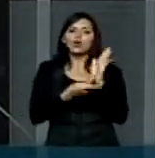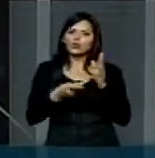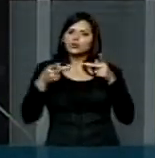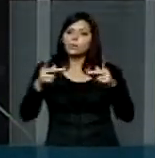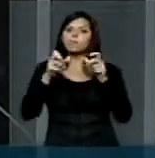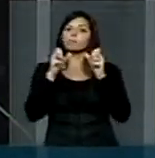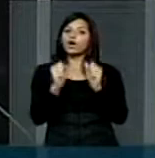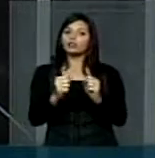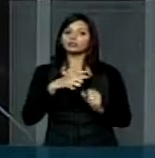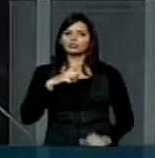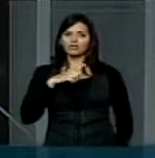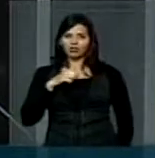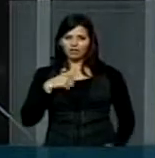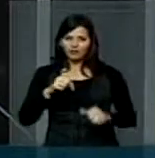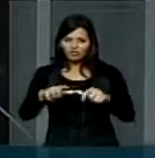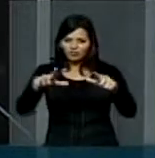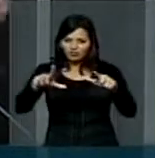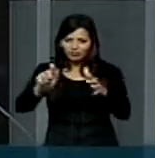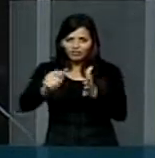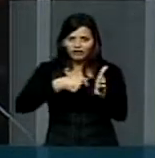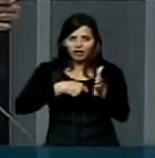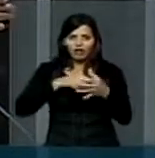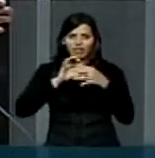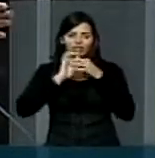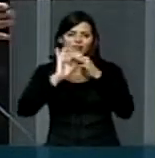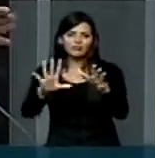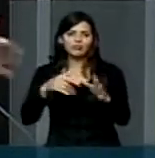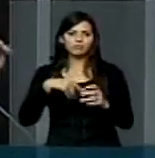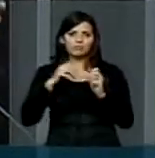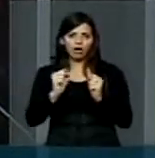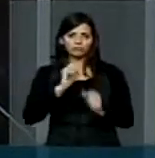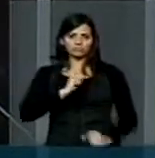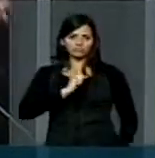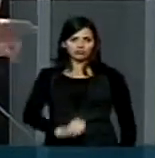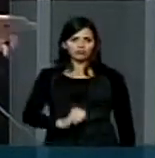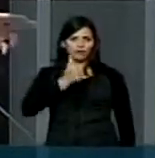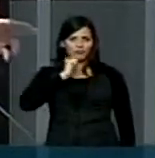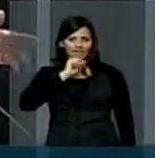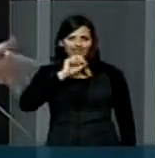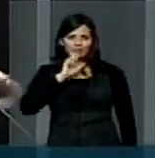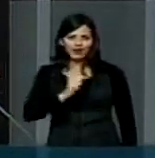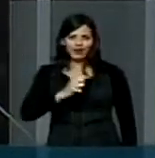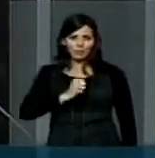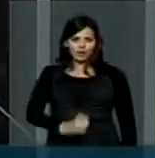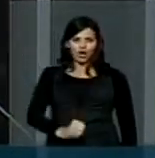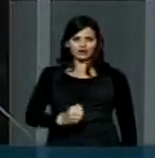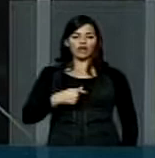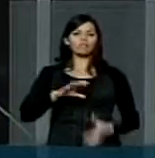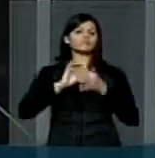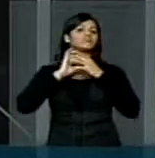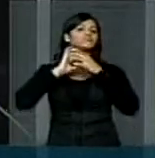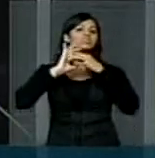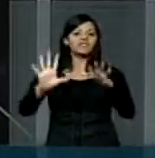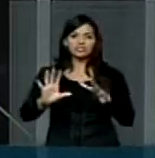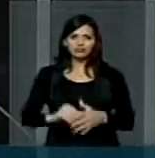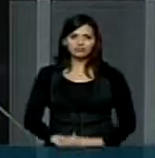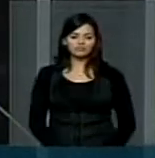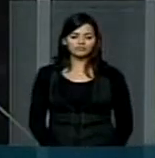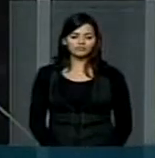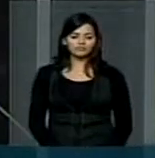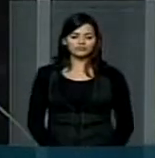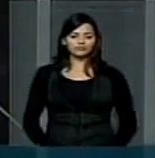pode, com um atestado, dizer que esta mãe está